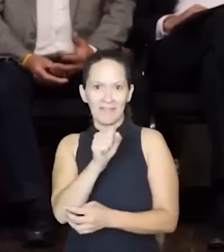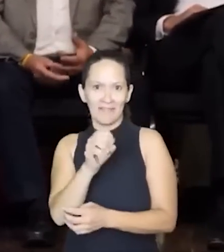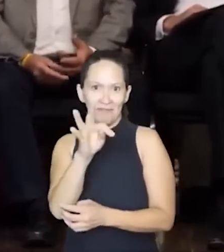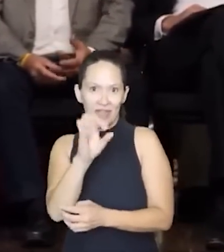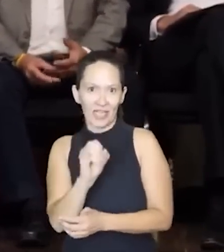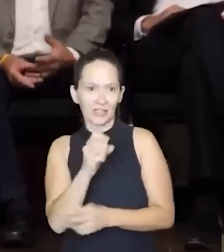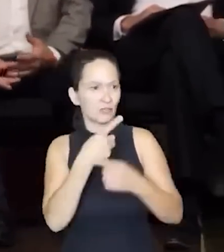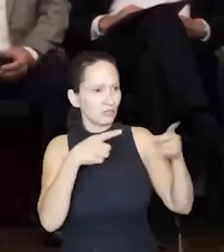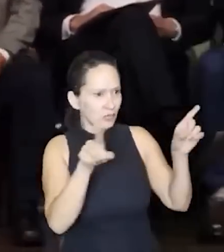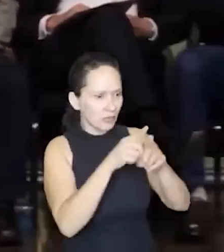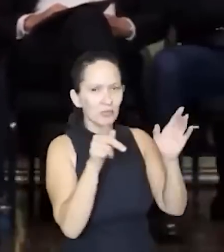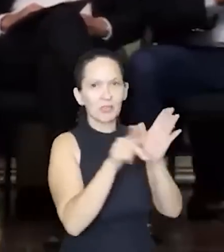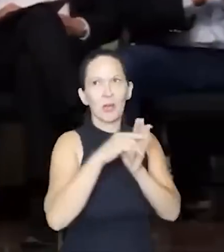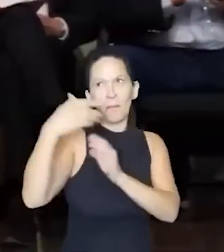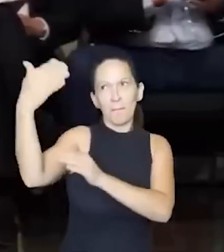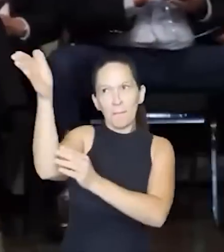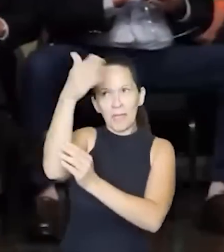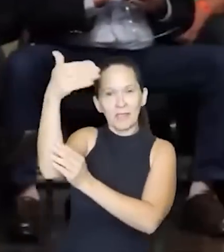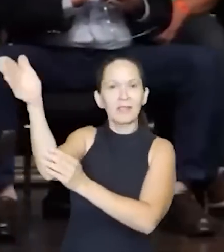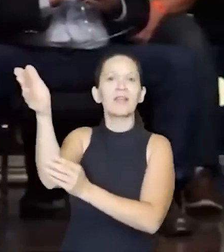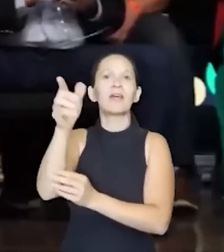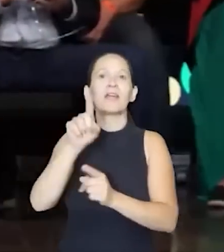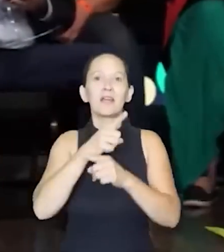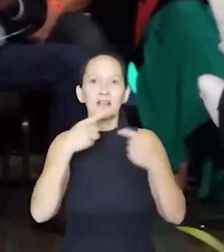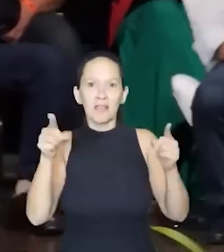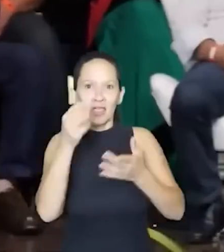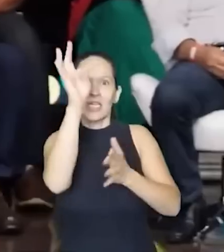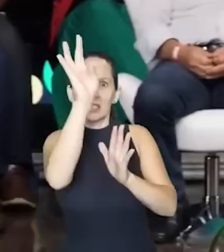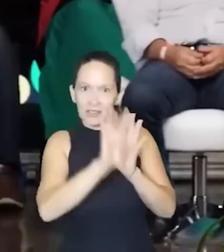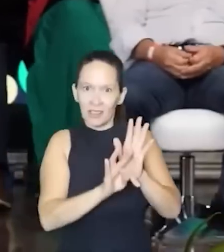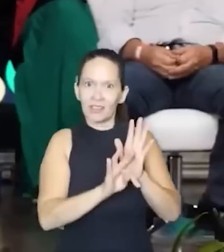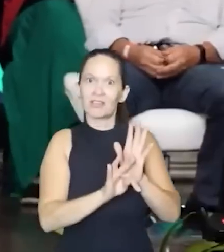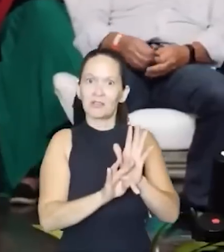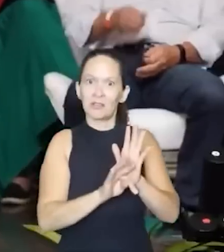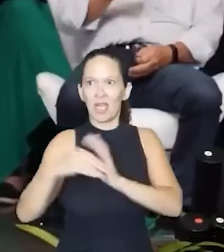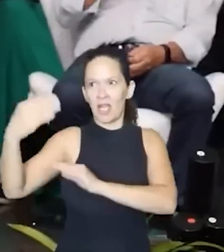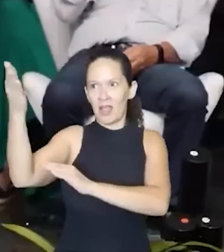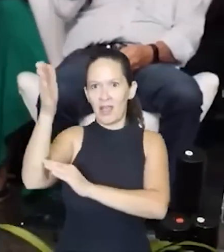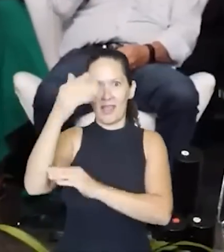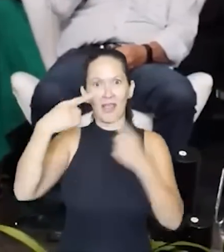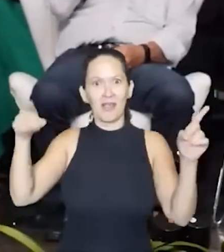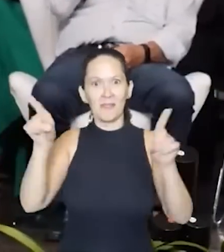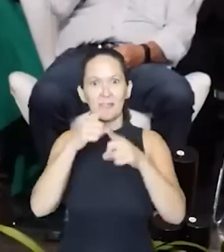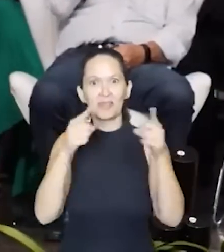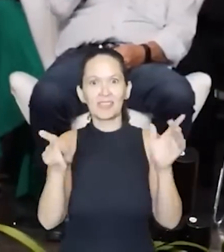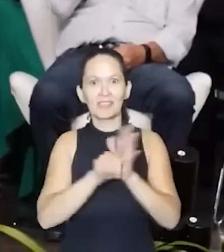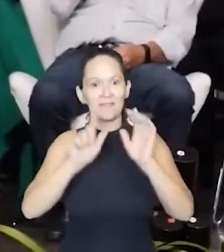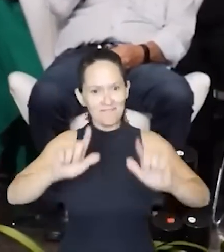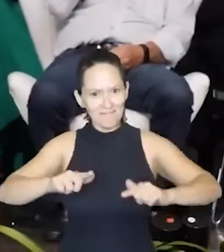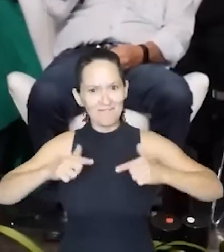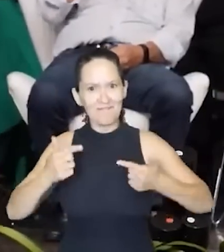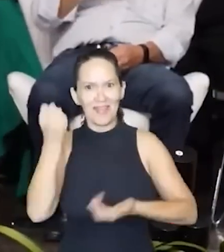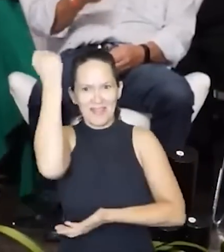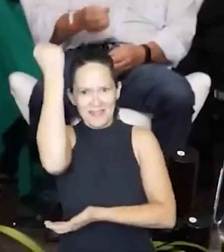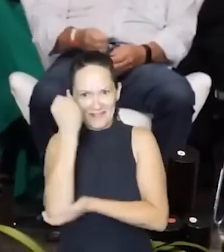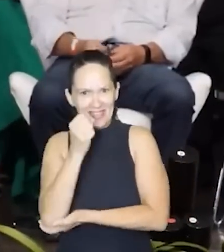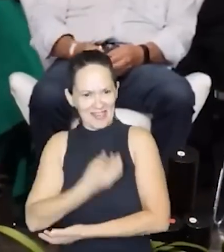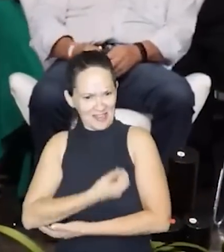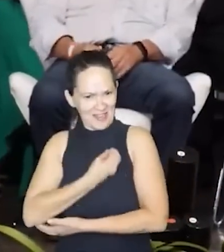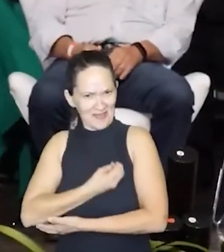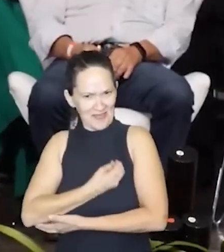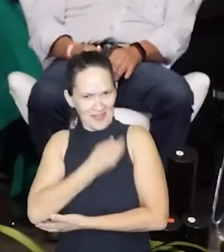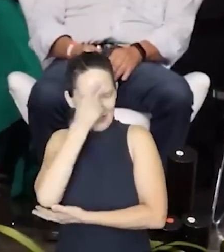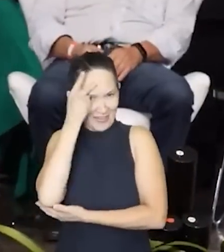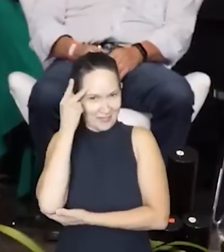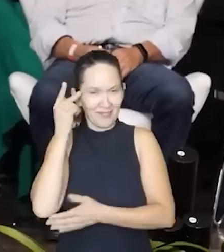manifesto, bandeira e manifesto e hino, o nosso partido tem uma militância muito viva, que muitas